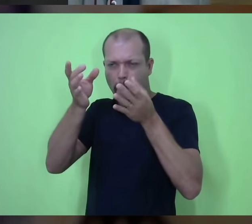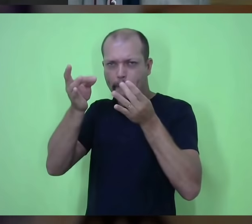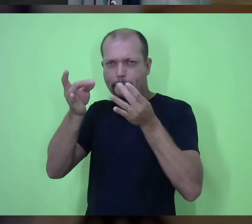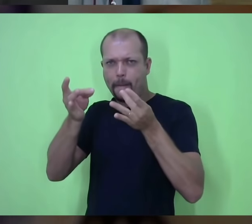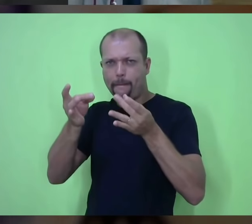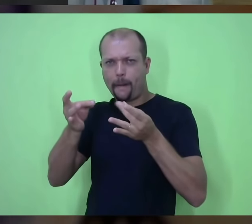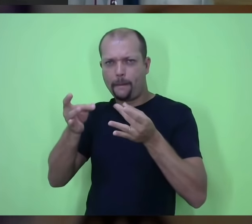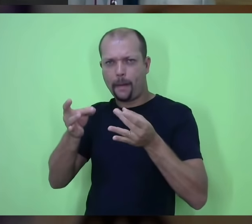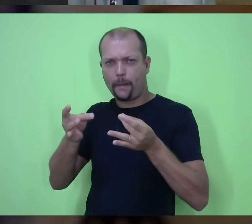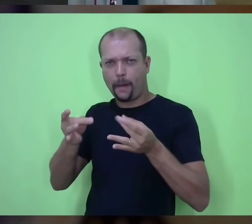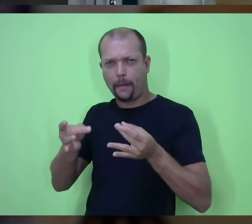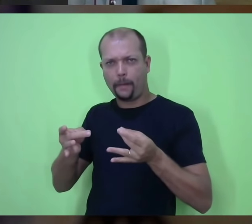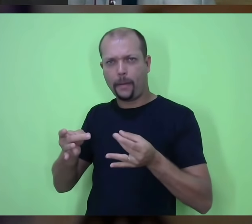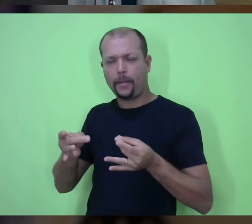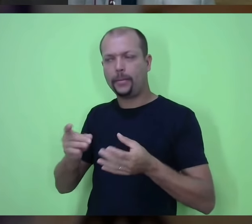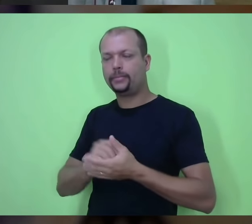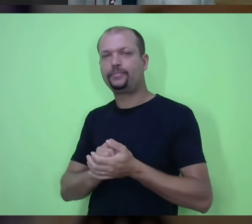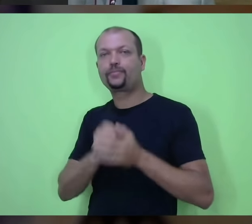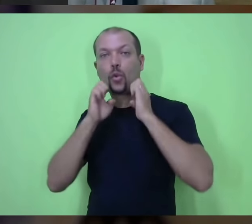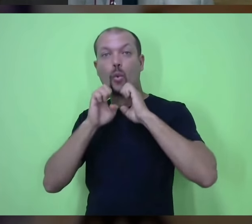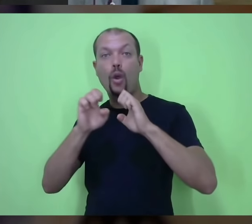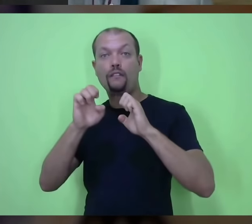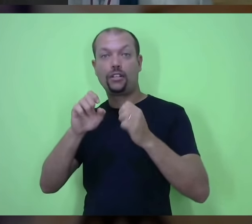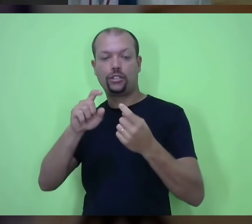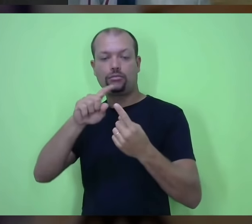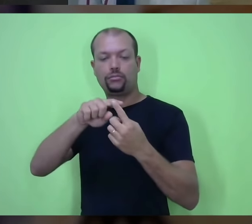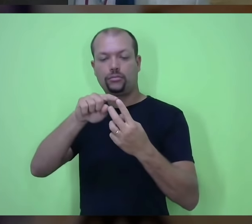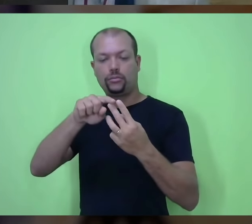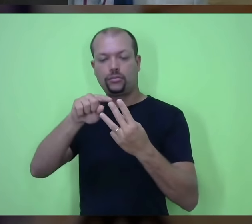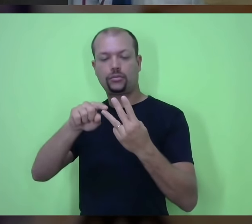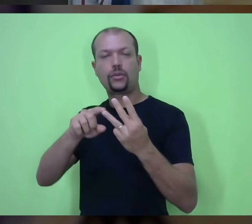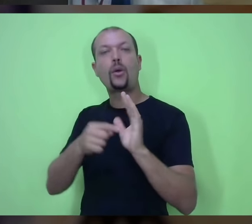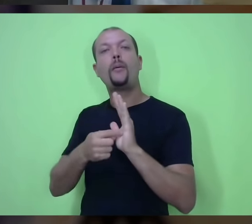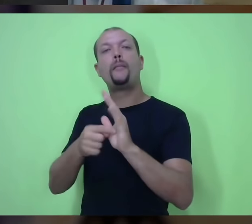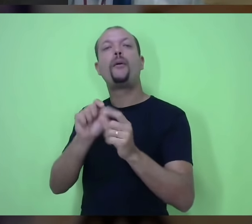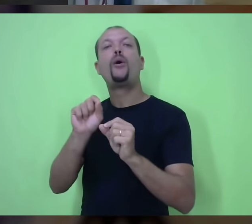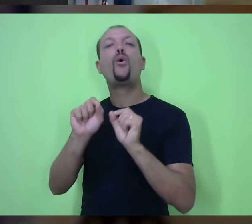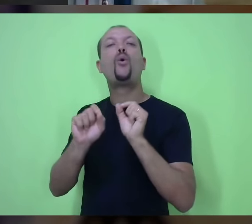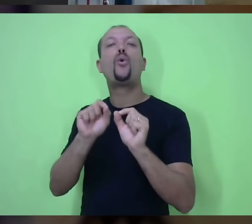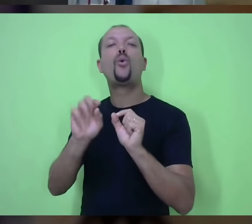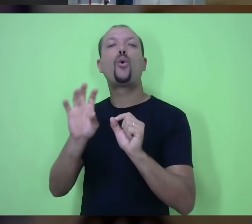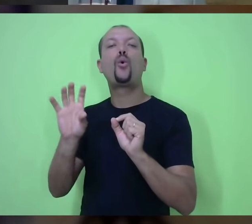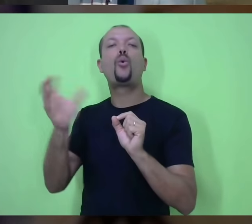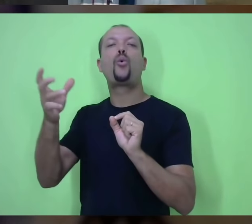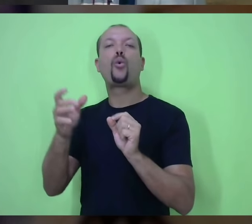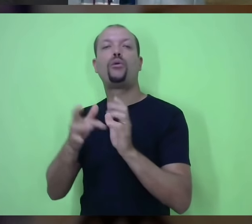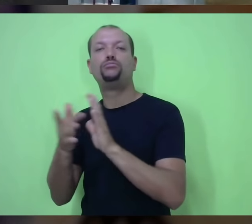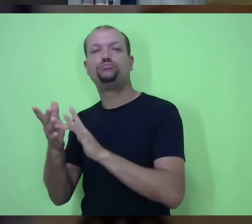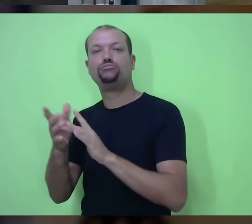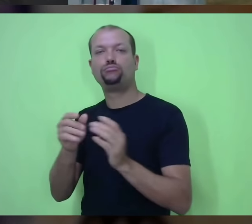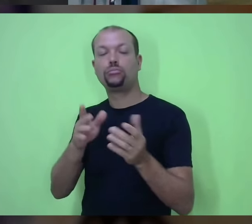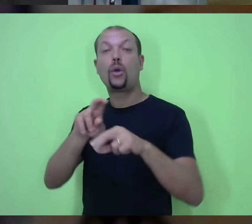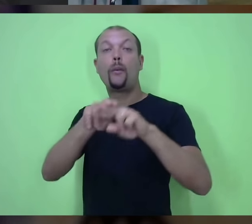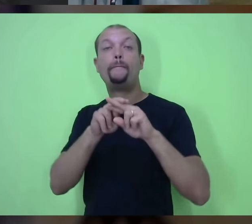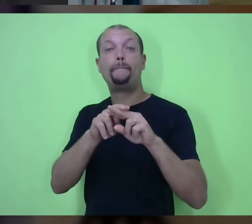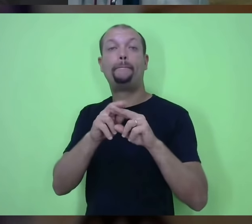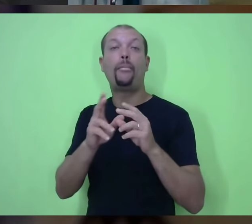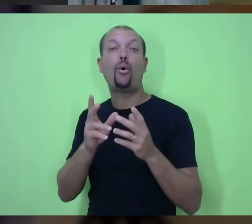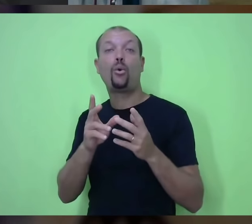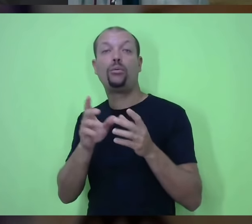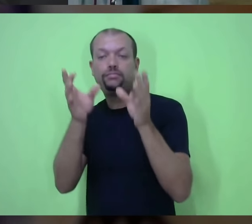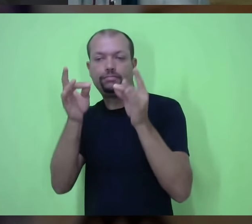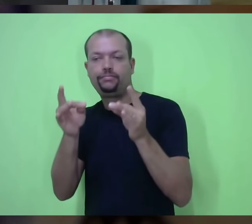da teologia, né? Os evangelhos, de maneira geral, eles falam dos eventos, e aí, através dos eventos, eles tentam